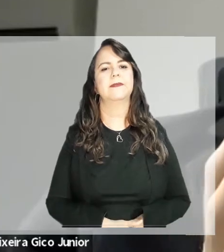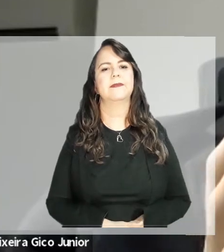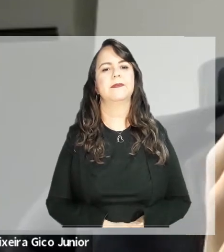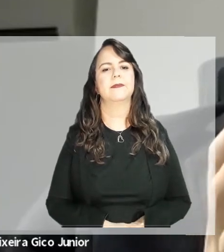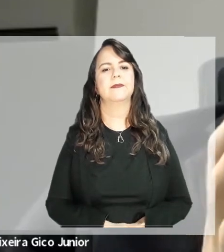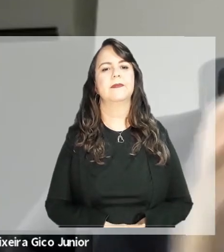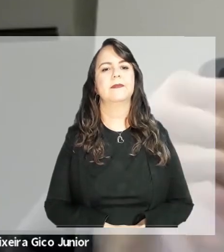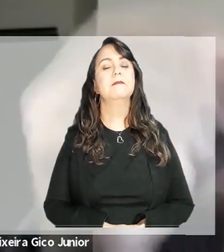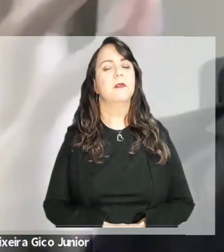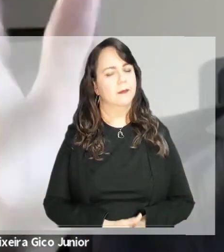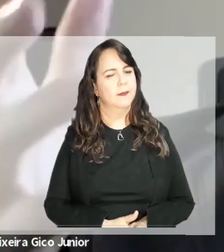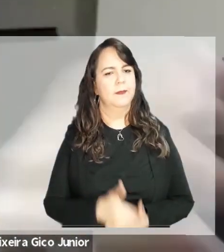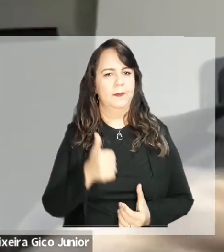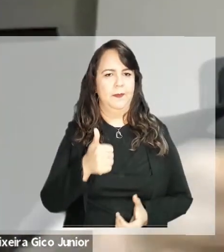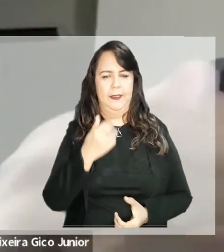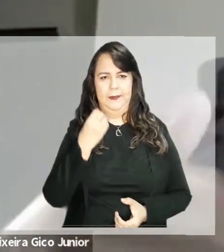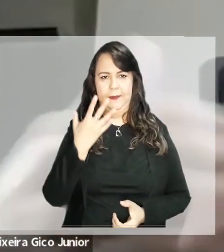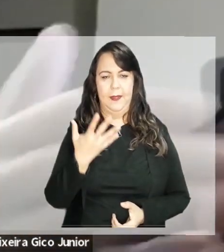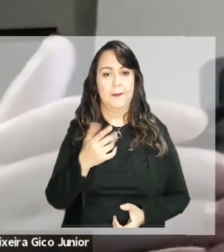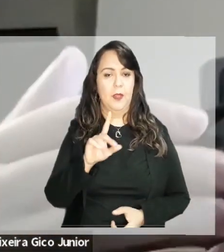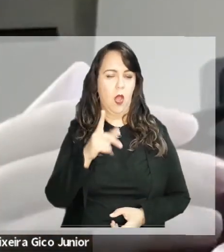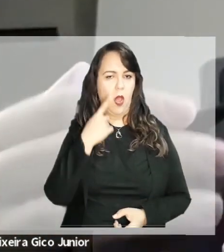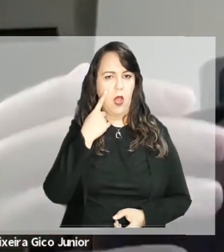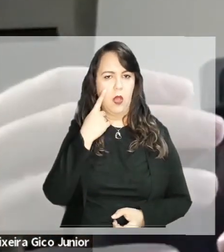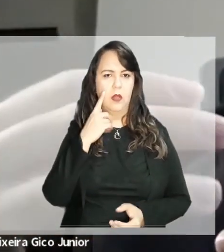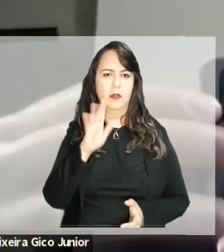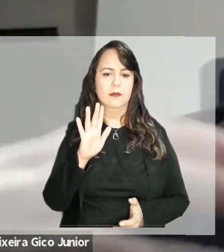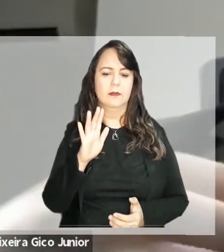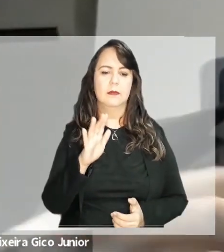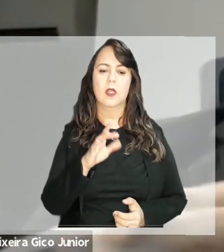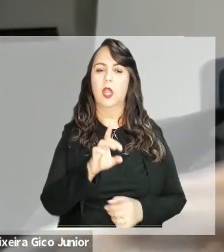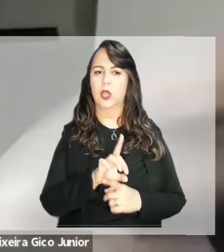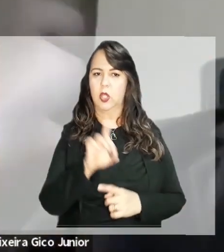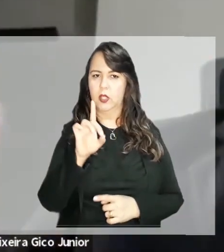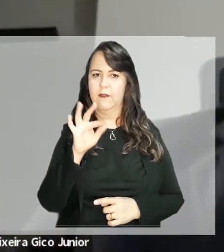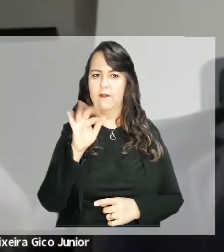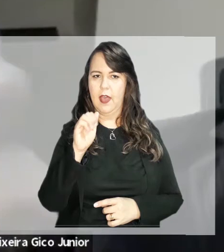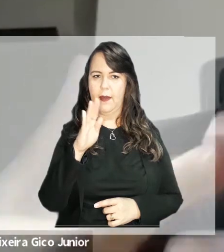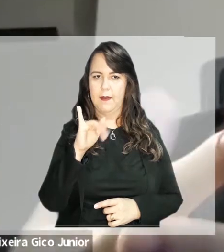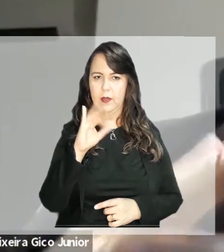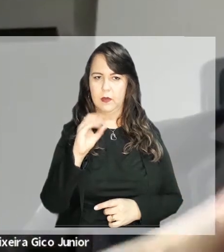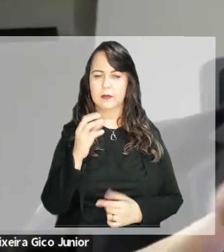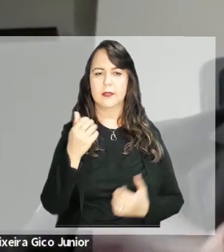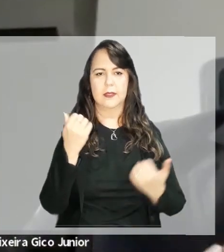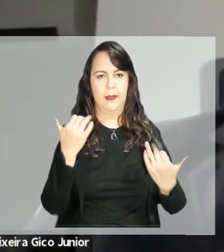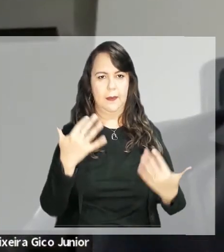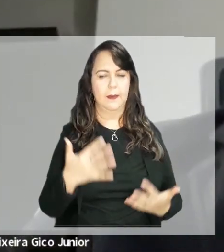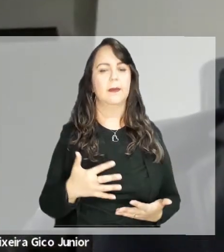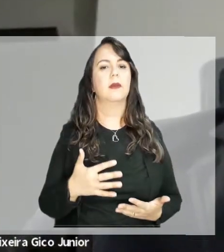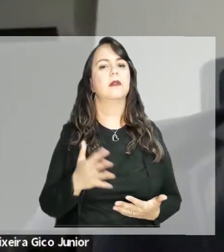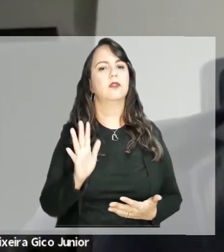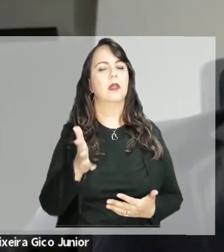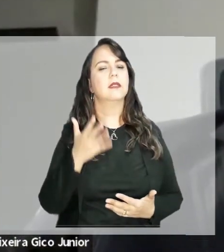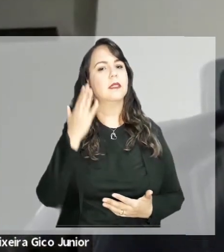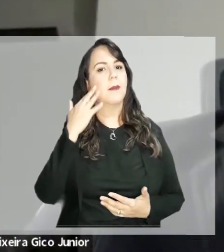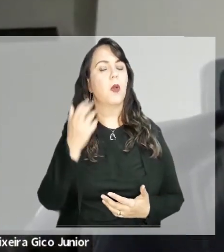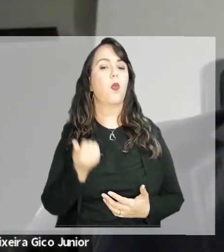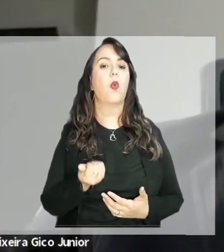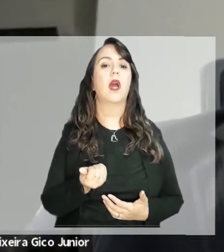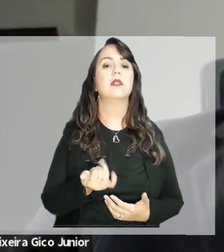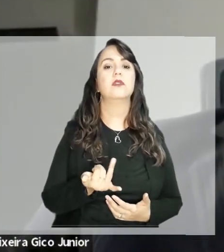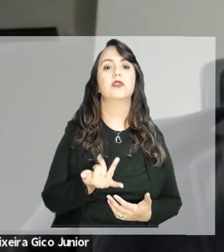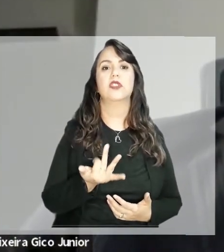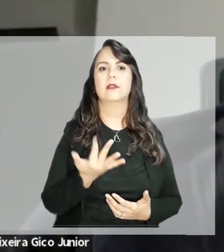veja, o doutor Fábio, no painel anterior, estava falando da quantidade assombrosa de processos que há no sistema